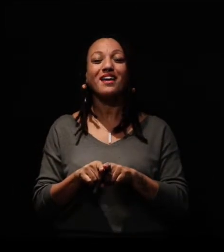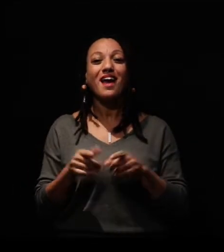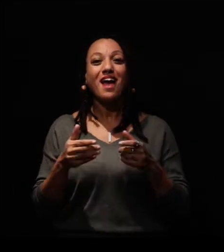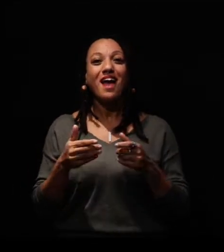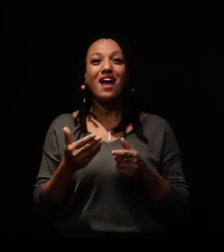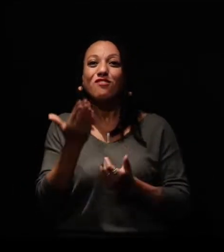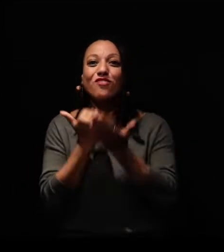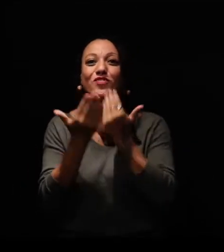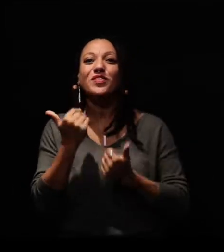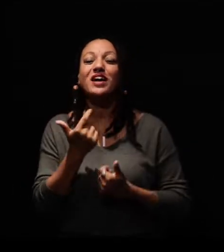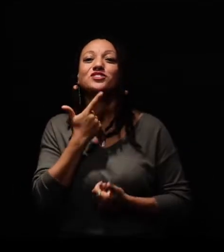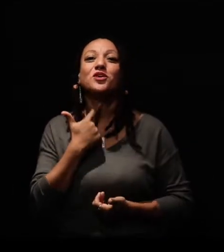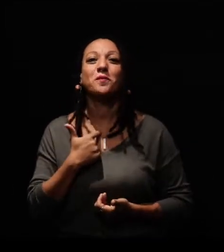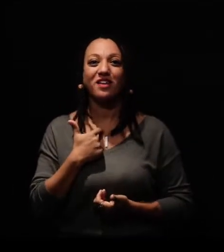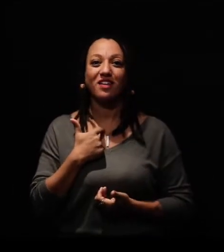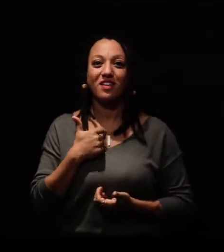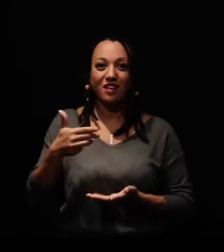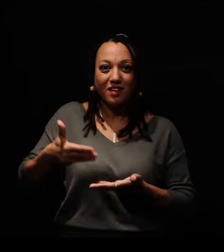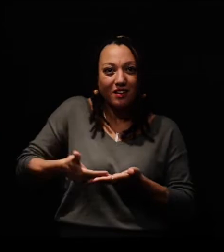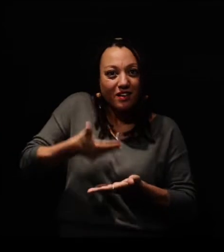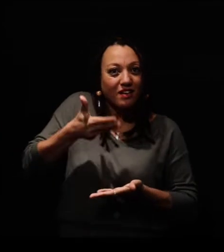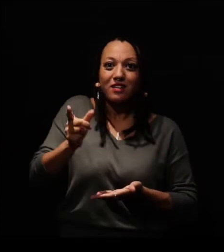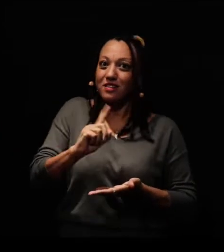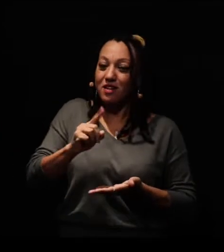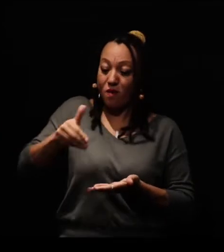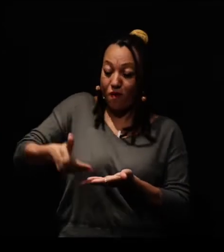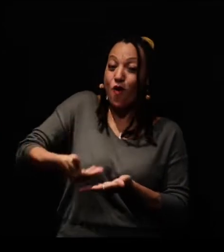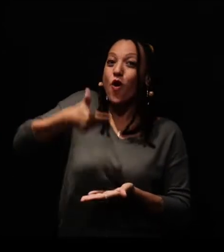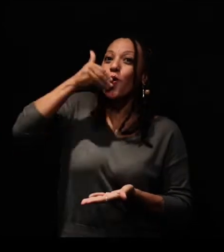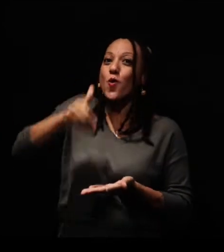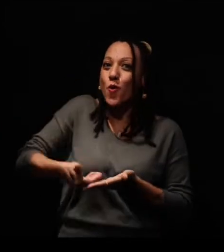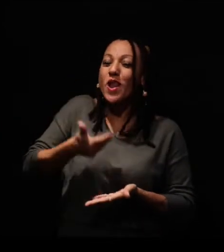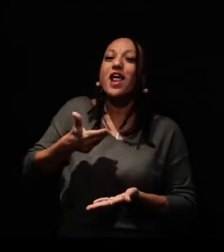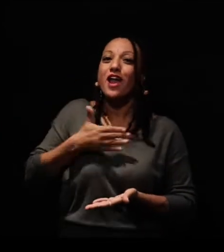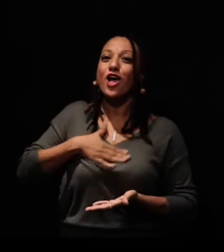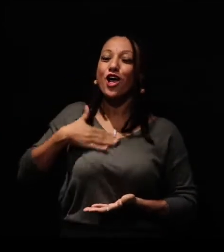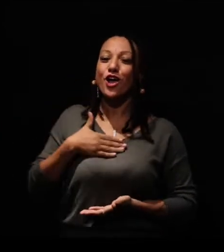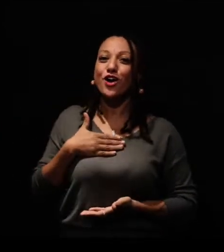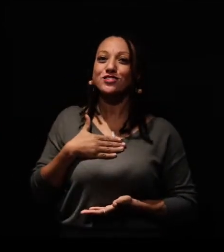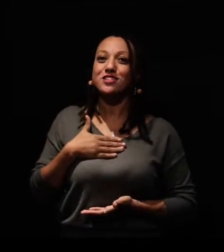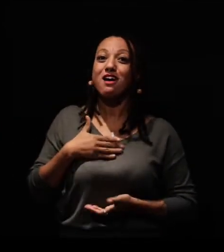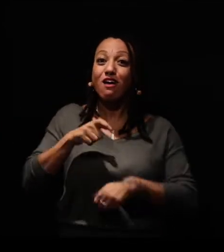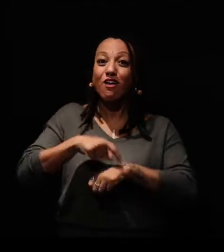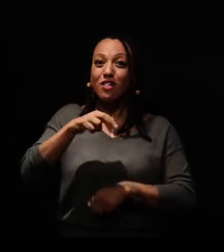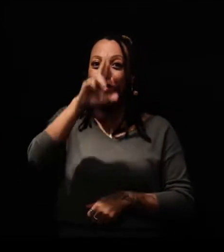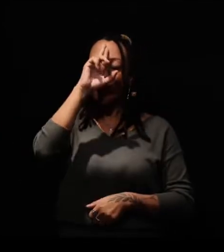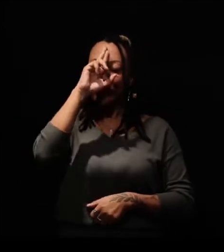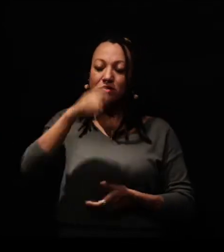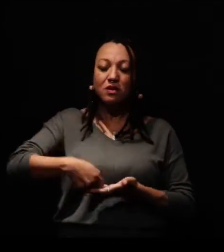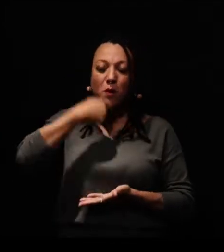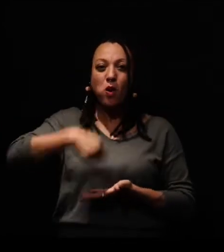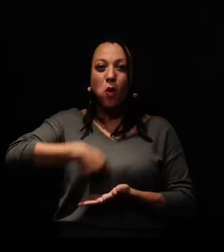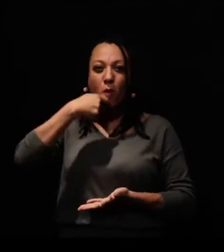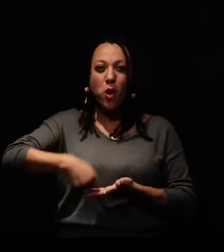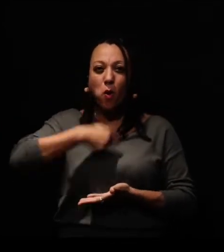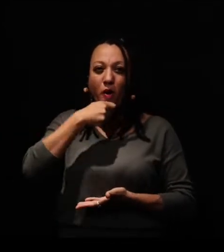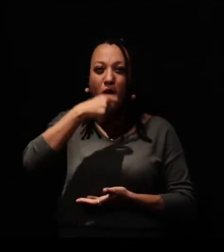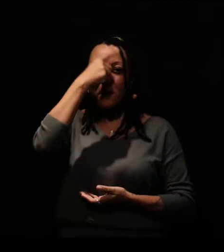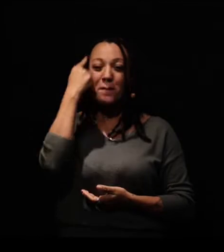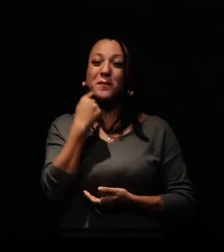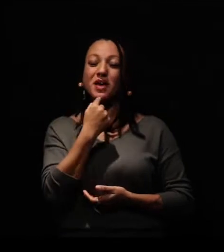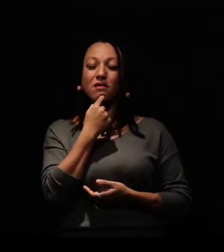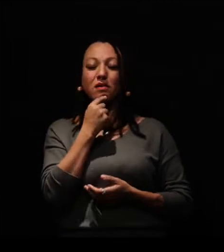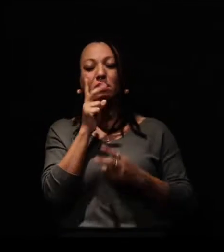boia, senta no chão, pega a coxa de frango com a mão, garfo não, João, que eles gostam de comer de colher. Lambe os beiços, bucho cheio, 30 minutos pra tirar um cochilo e antes de voltar